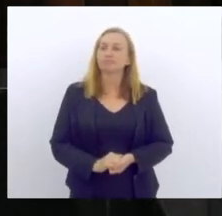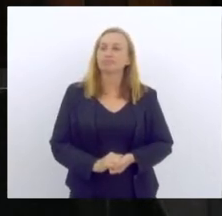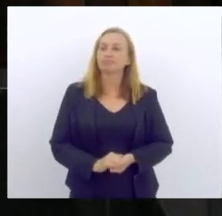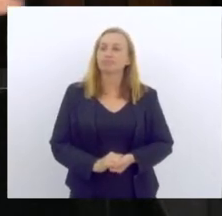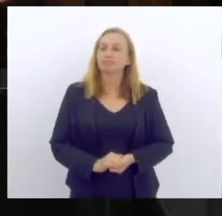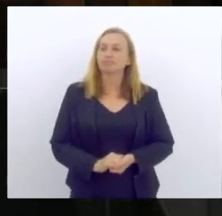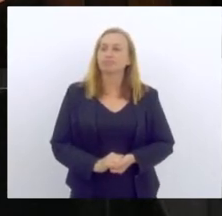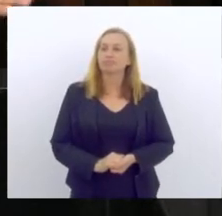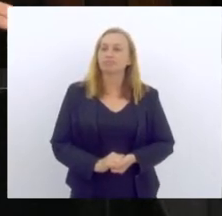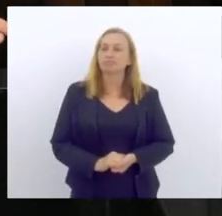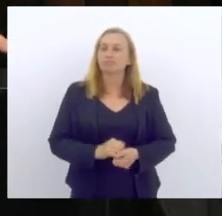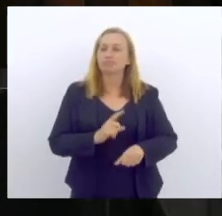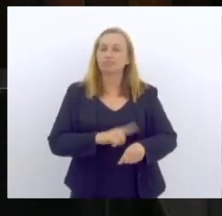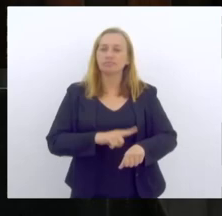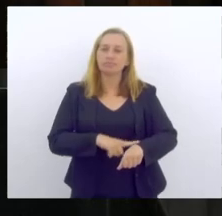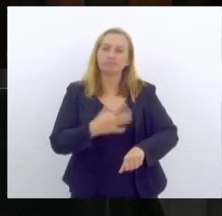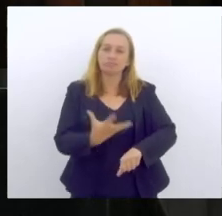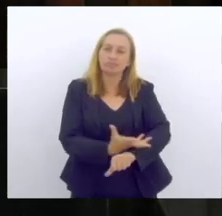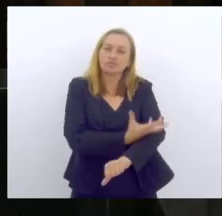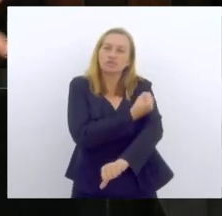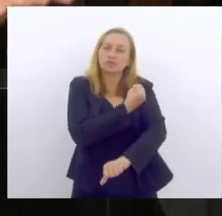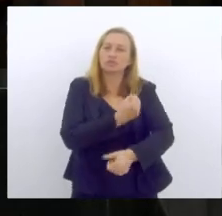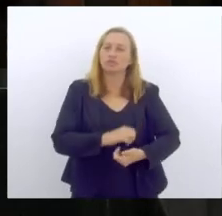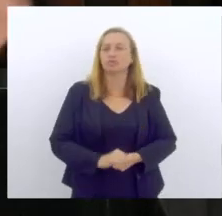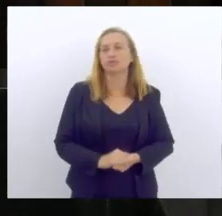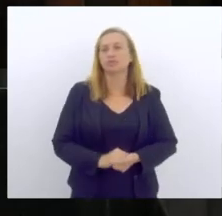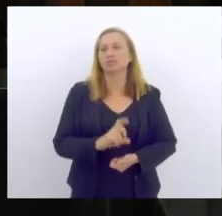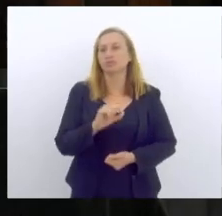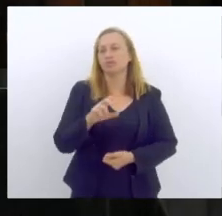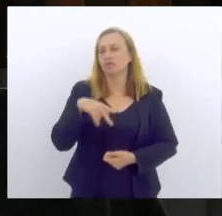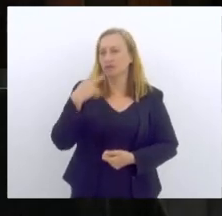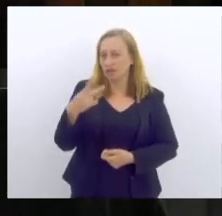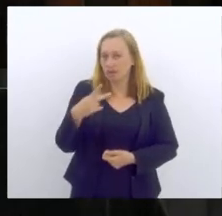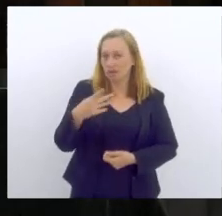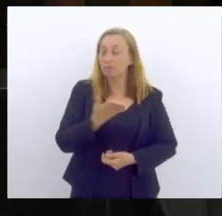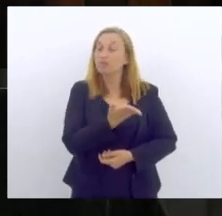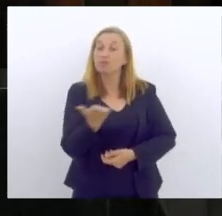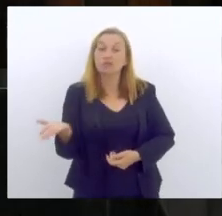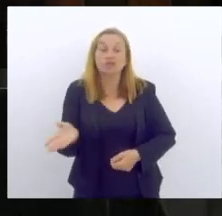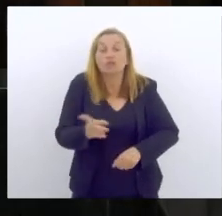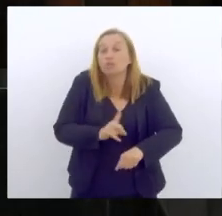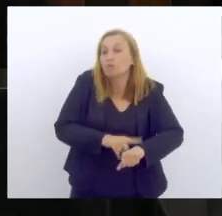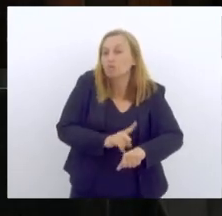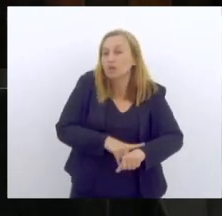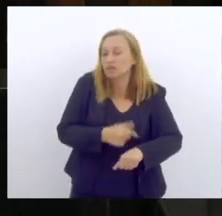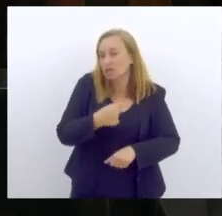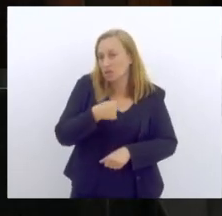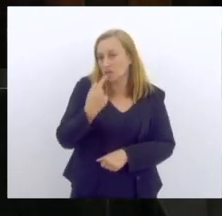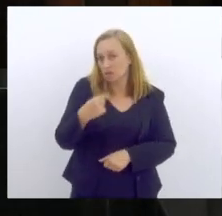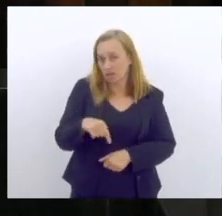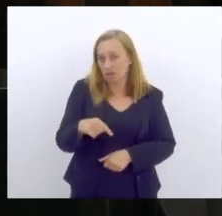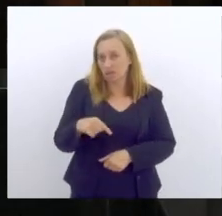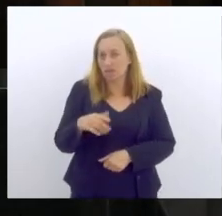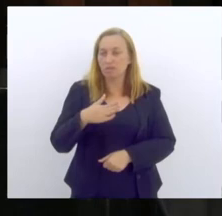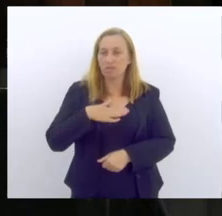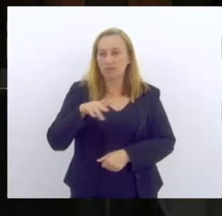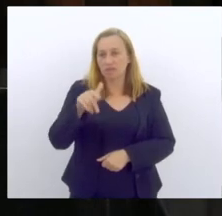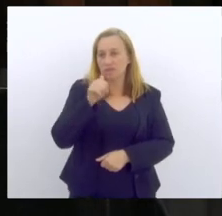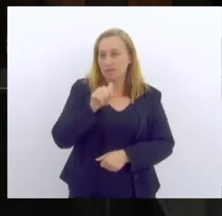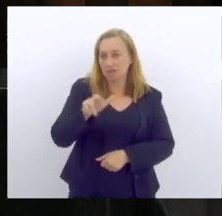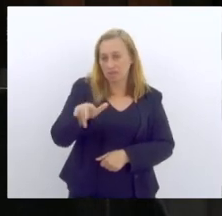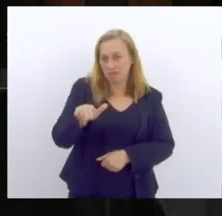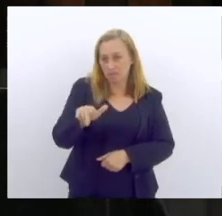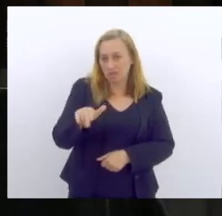é um momento de muita emoção né que dizer para os senhores no momento em que eu estou aqui com as minhas irmãs